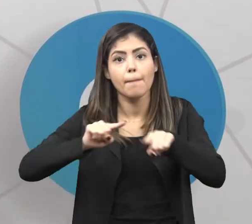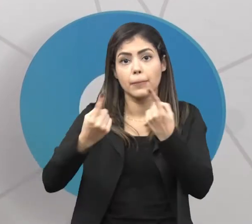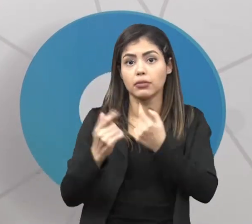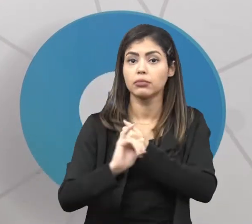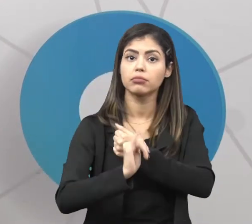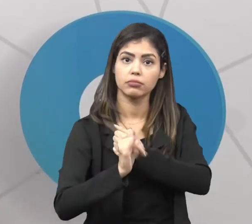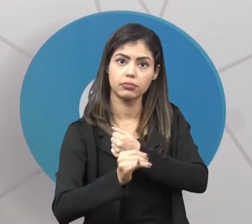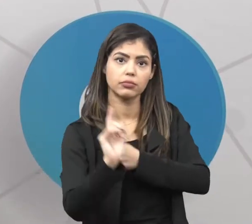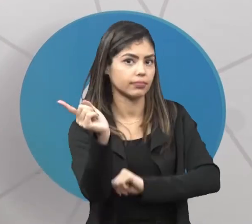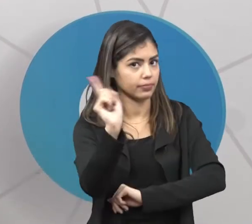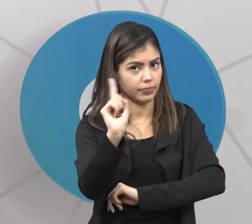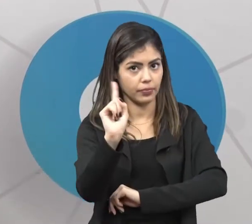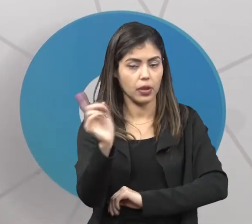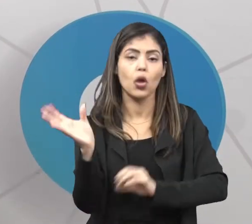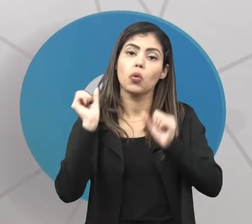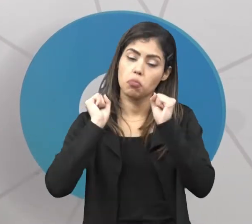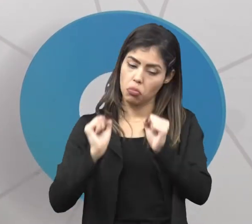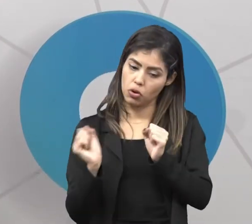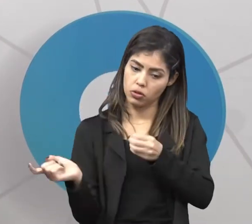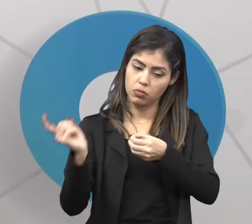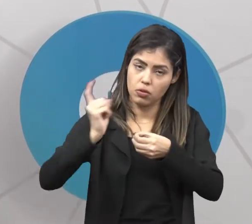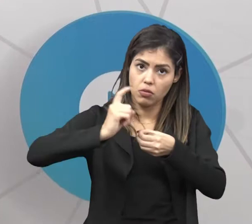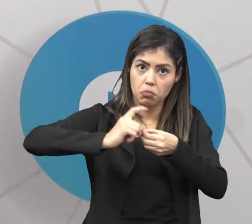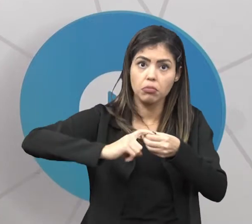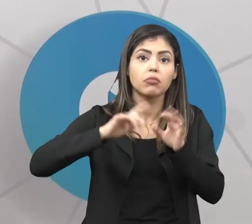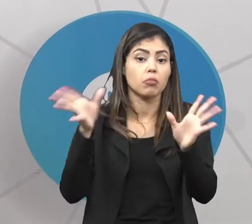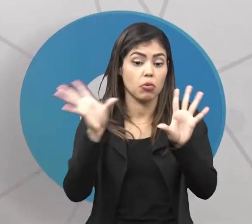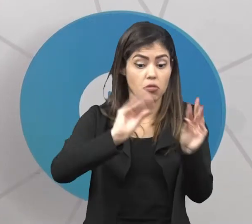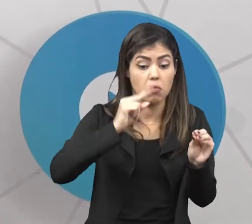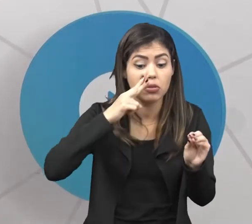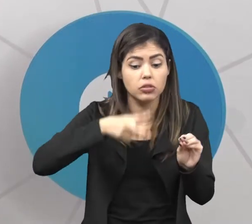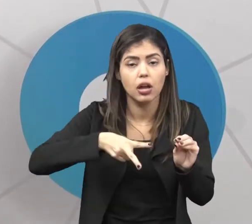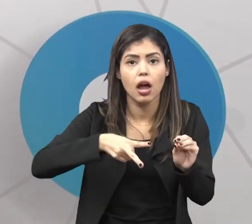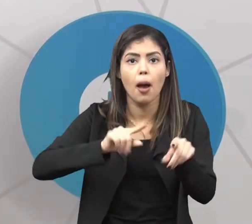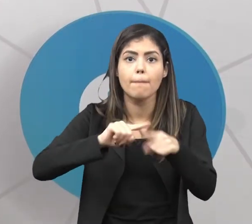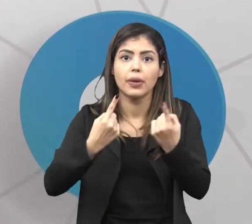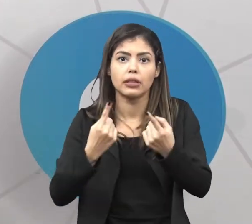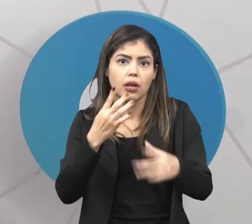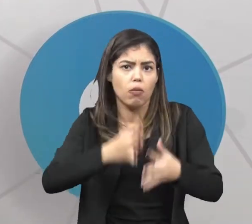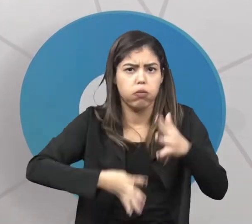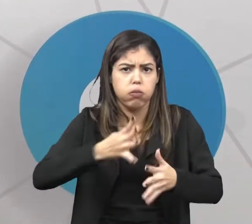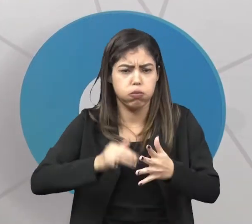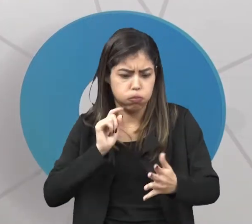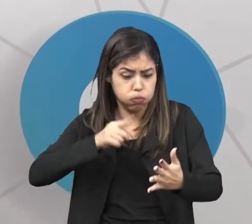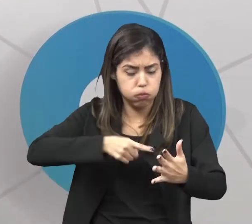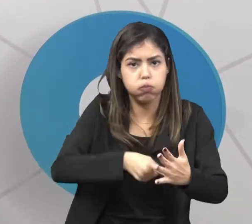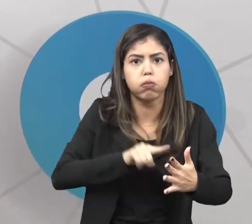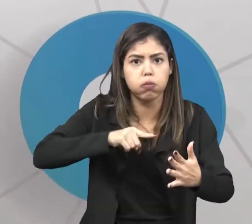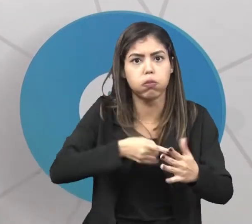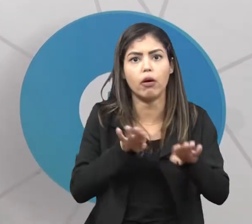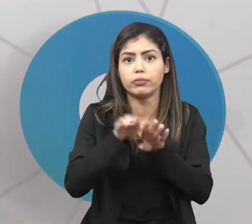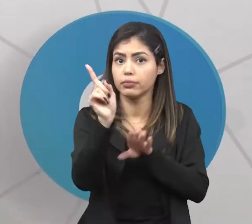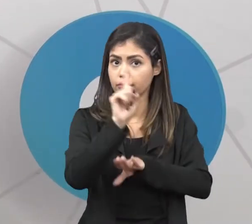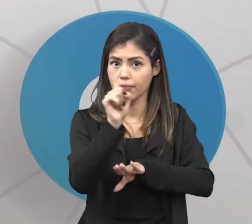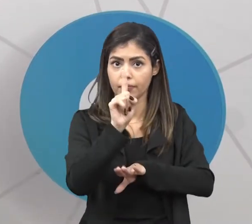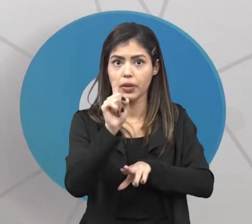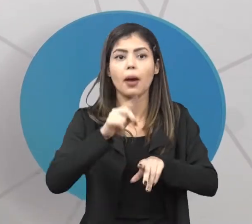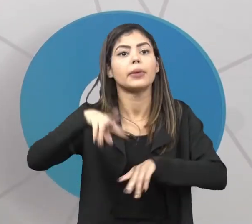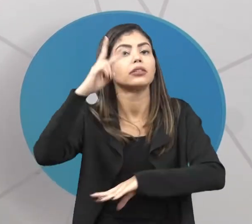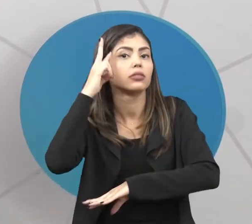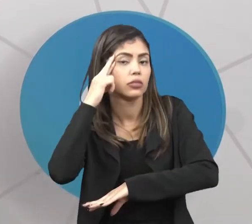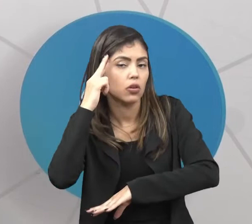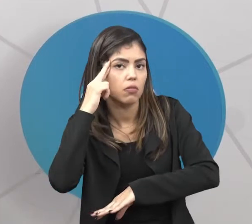crônica não, ela pode até trazer, mas é um conflito não é um conflito denso, como o do conto, e não é normal que